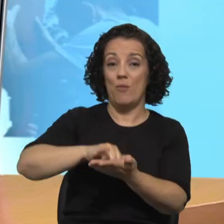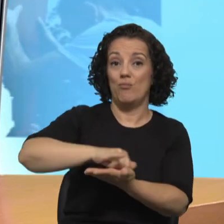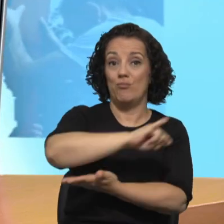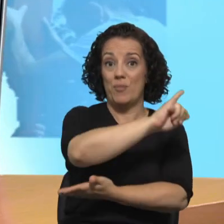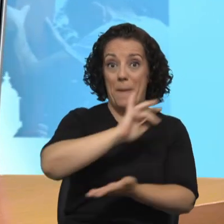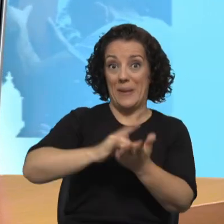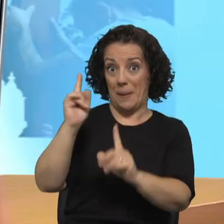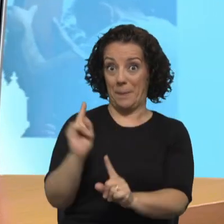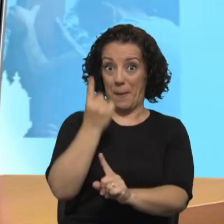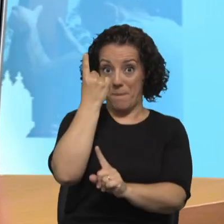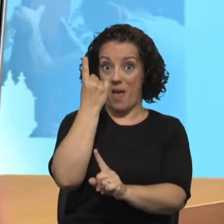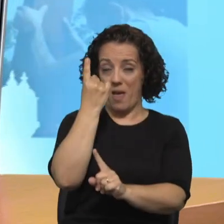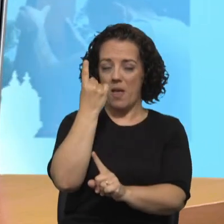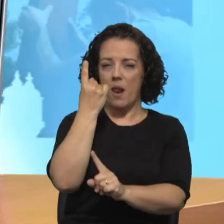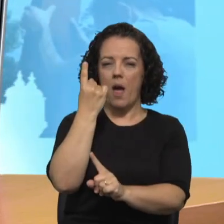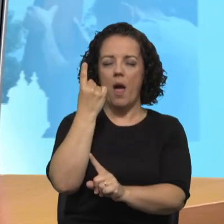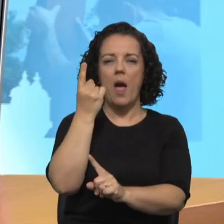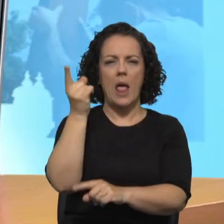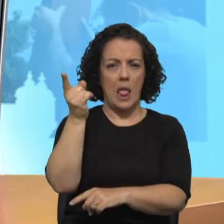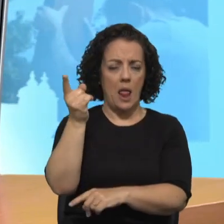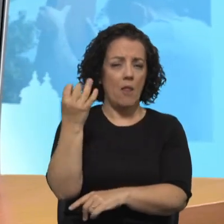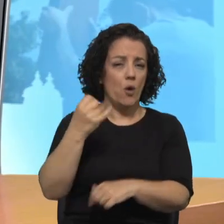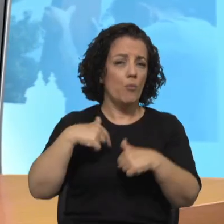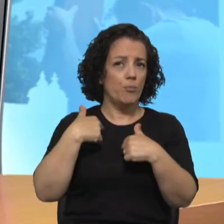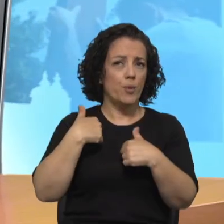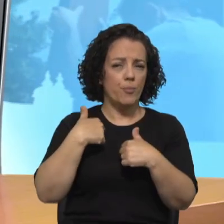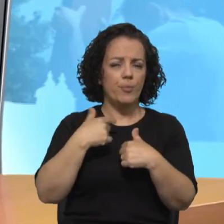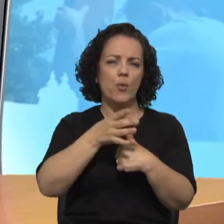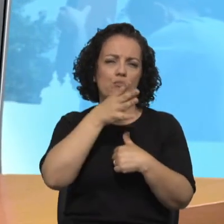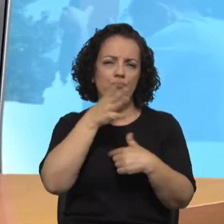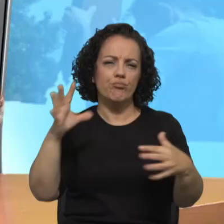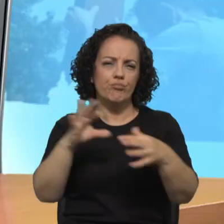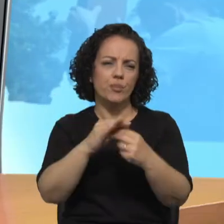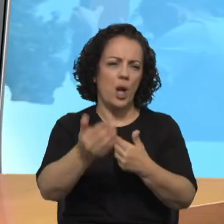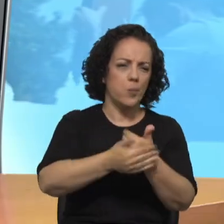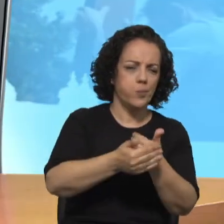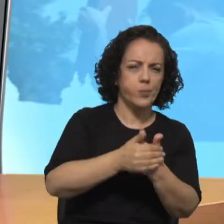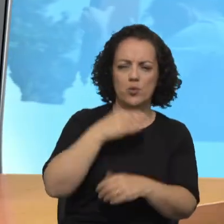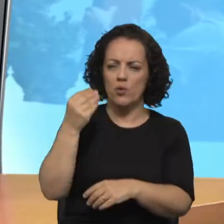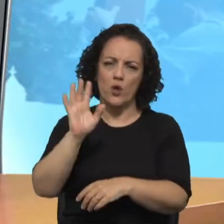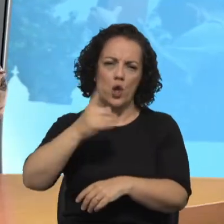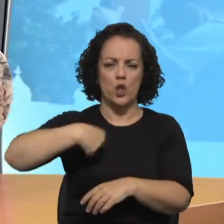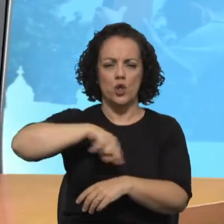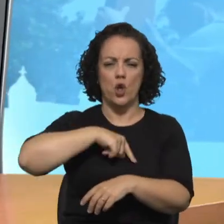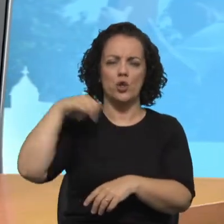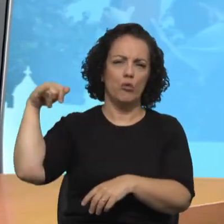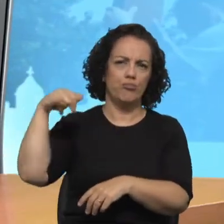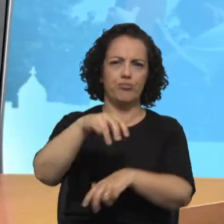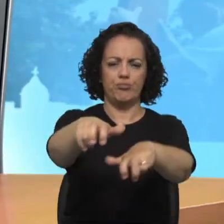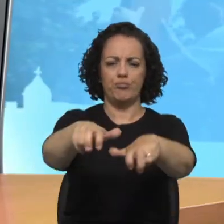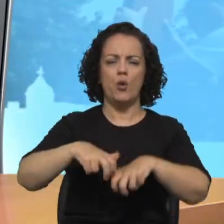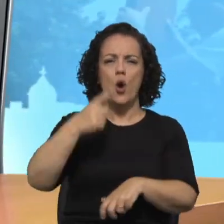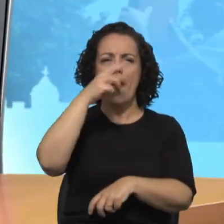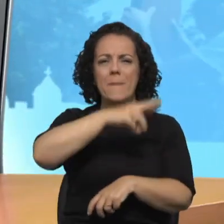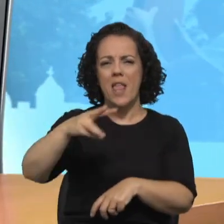primeira, misteriosamente ligou a questão dos idosos com a questão dos jovens. Quer dizer, nós íamos a caminho da Jornada Mundial da Juventude, mais de 1 milhão de jovens,